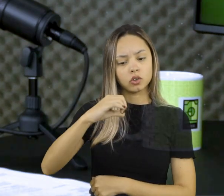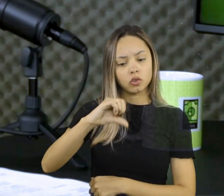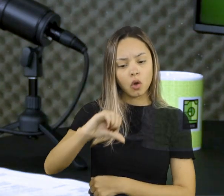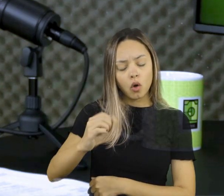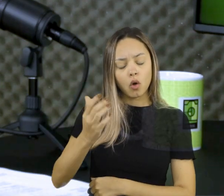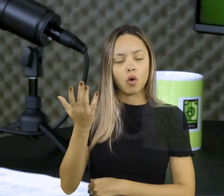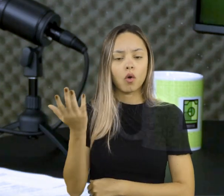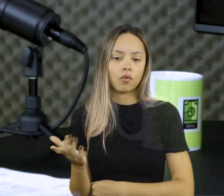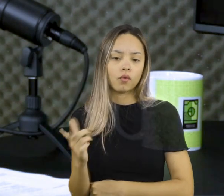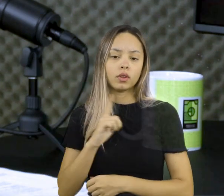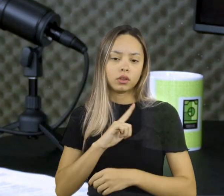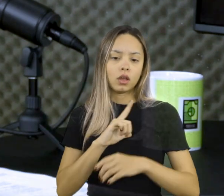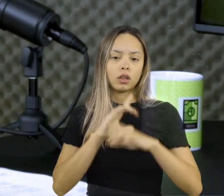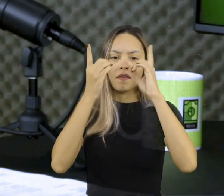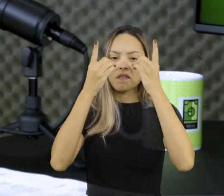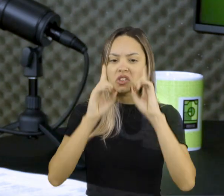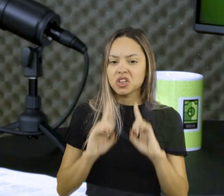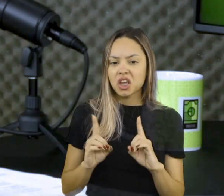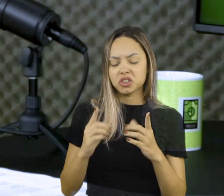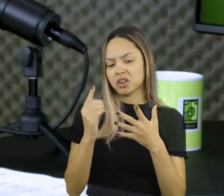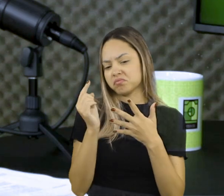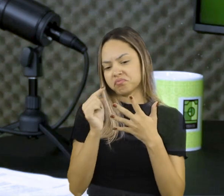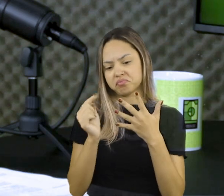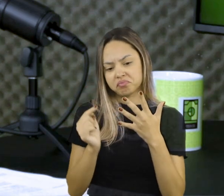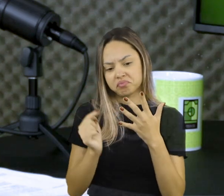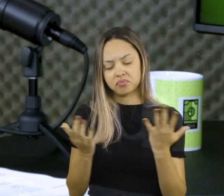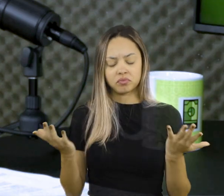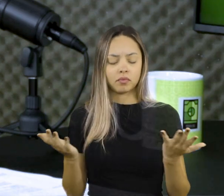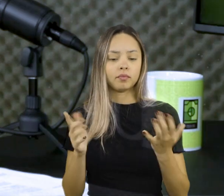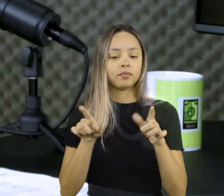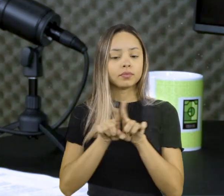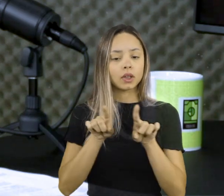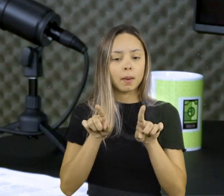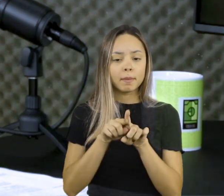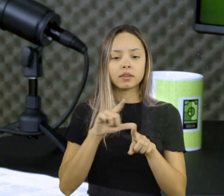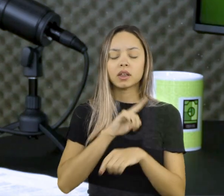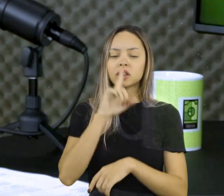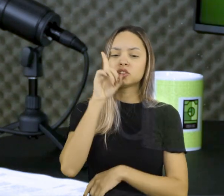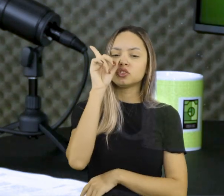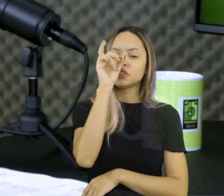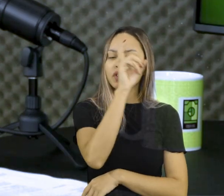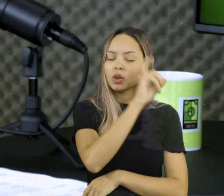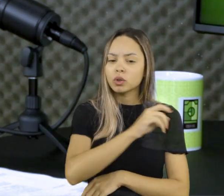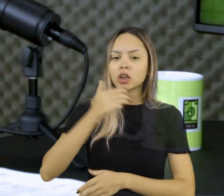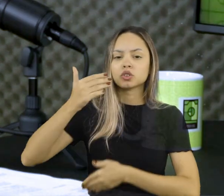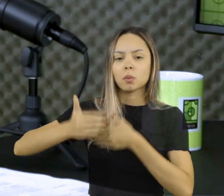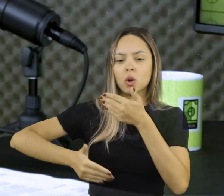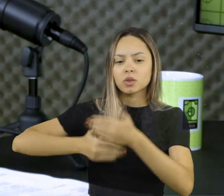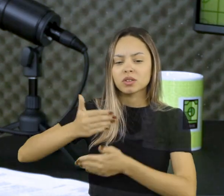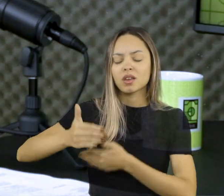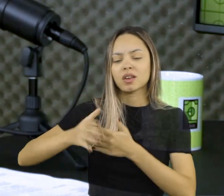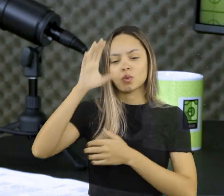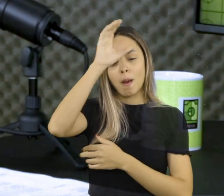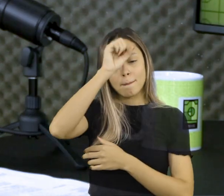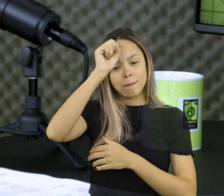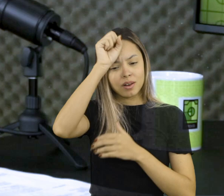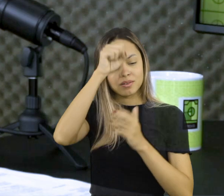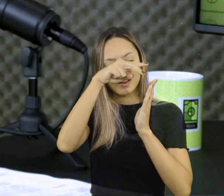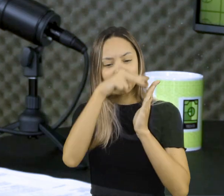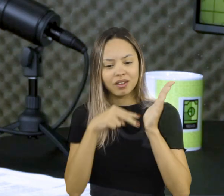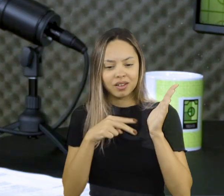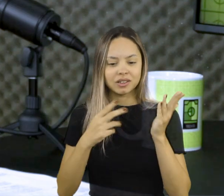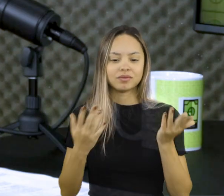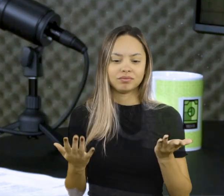tem deficiência tal, que Hugo ainda possui dificuldades no processo de alfabetização, ou seja, vai ter lá tudo